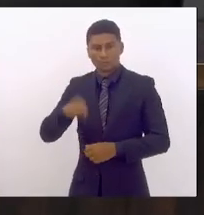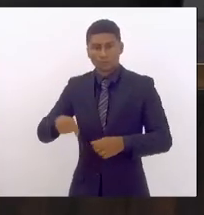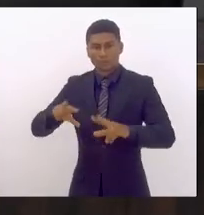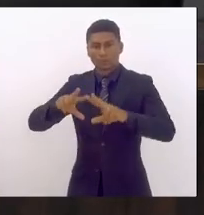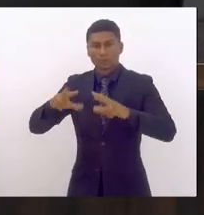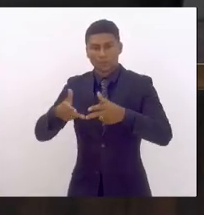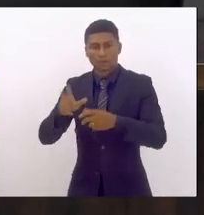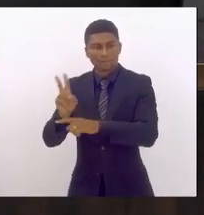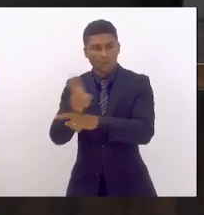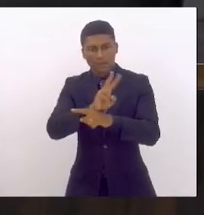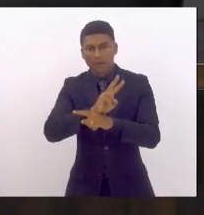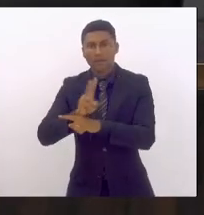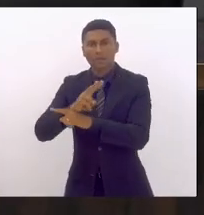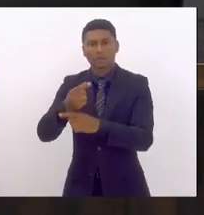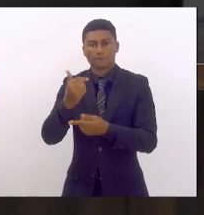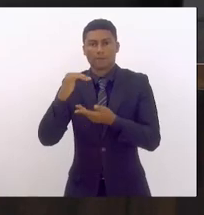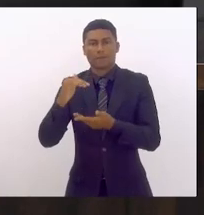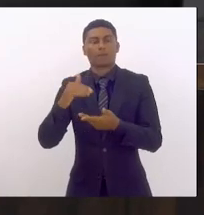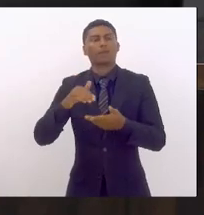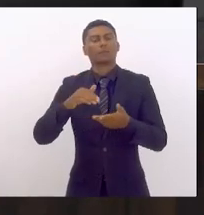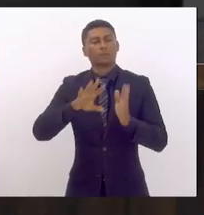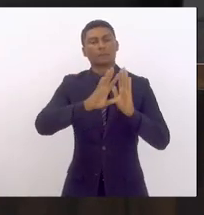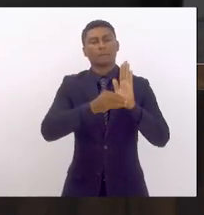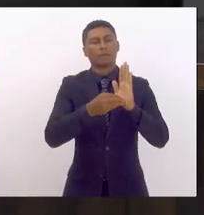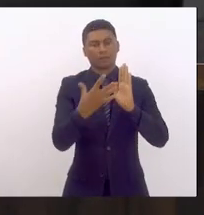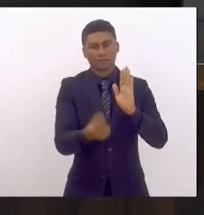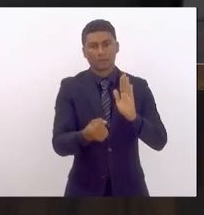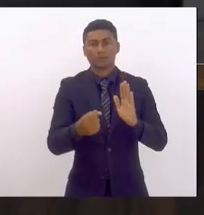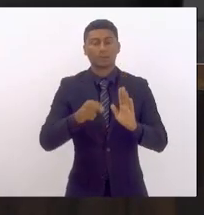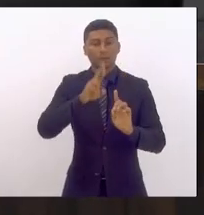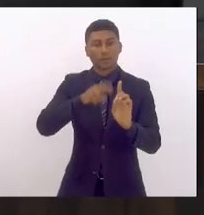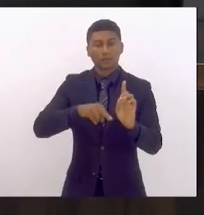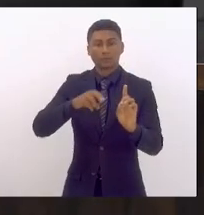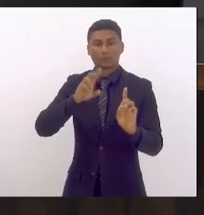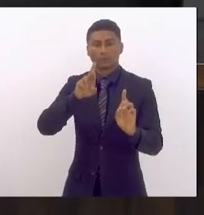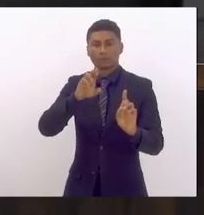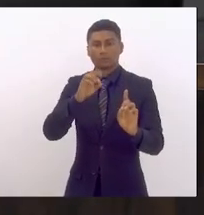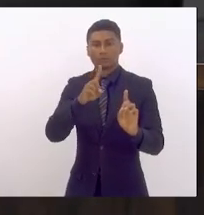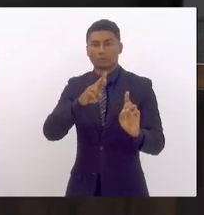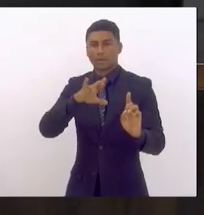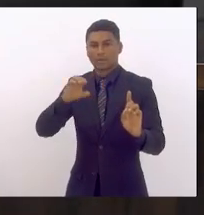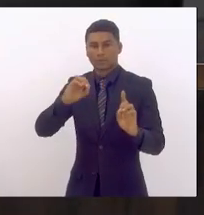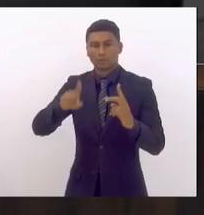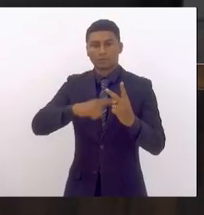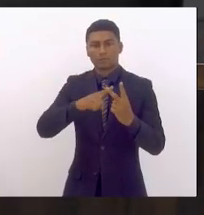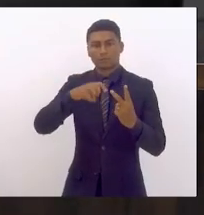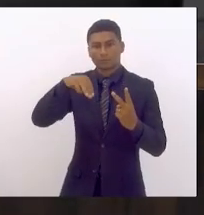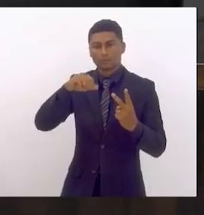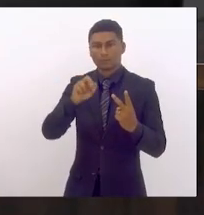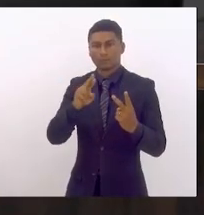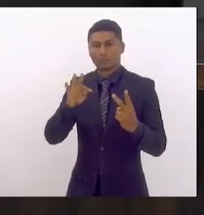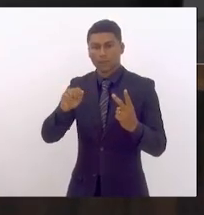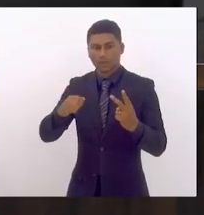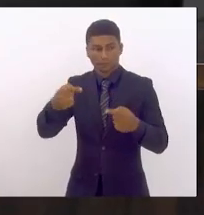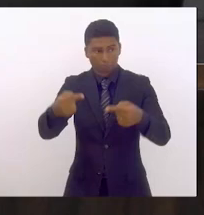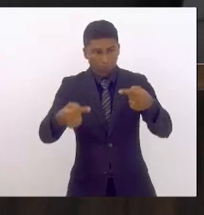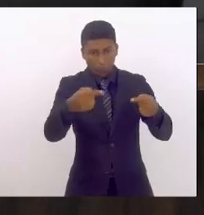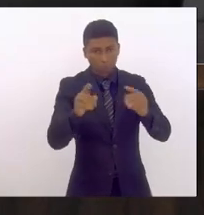financeira e controle favorável com emendas relatores Deputado Rodrigo Amorim mata Rocha mata canela em excursão